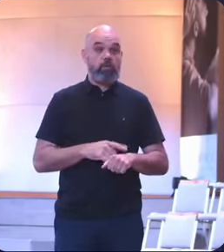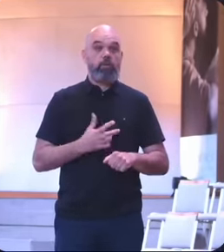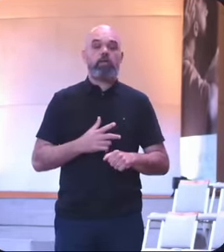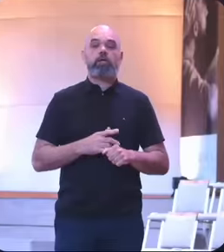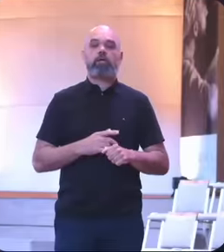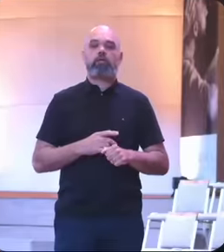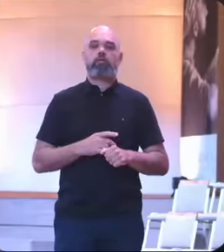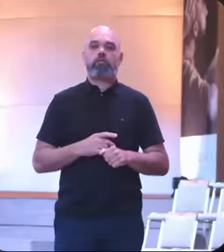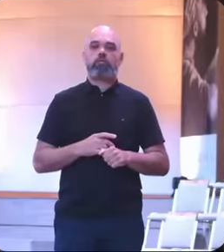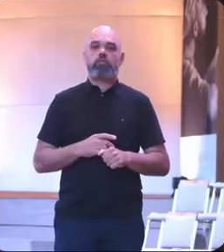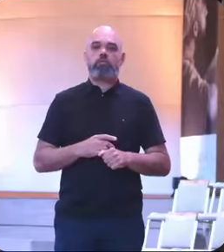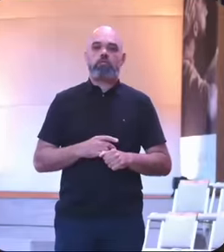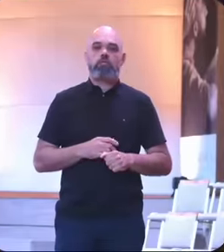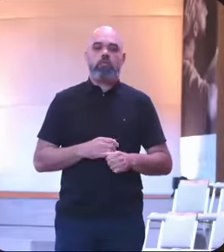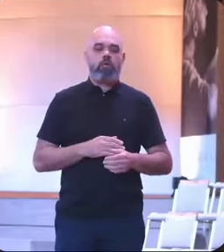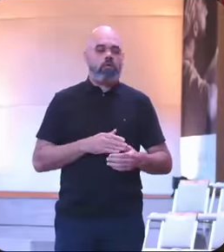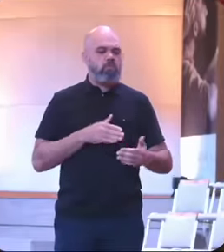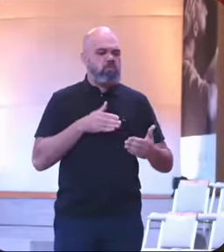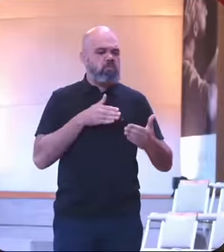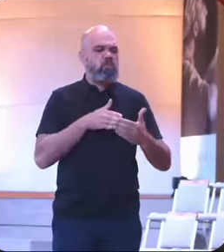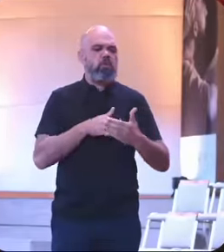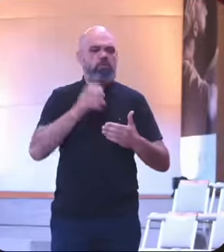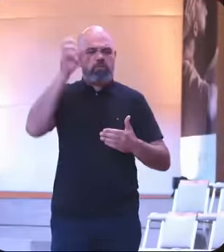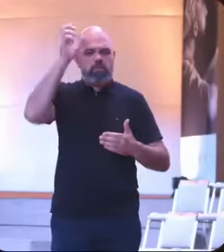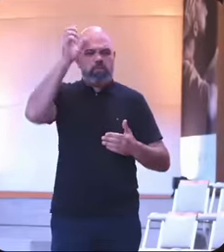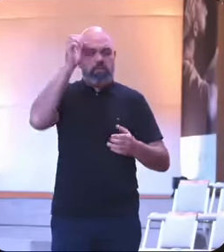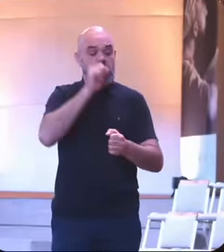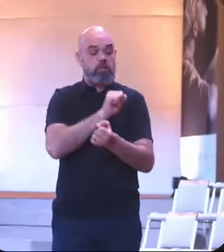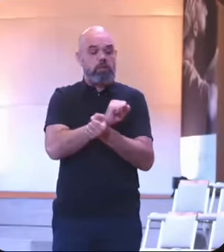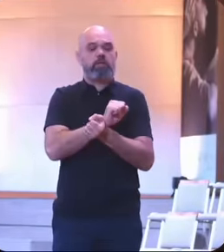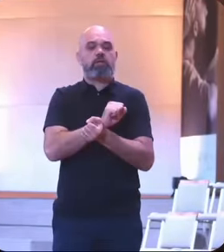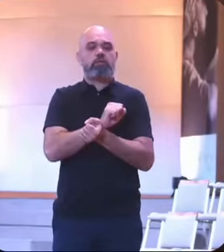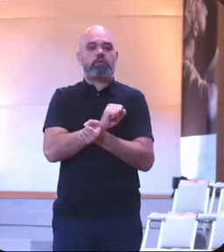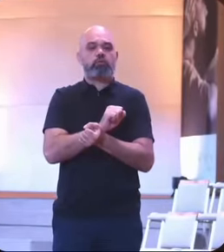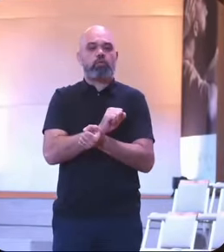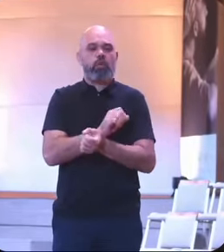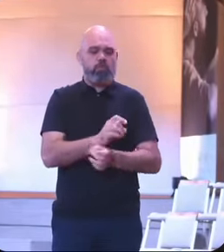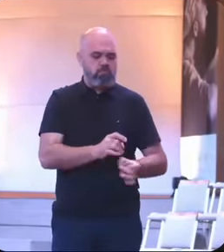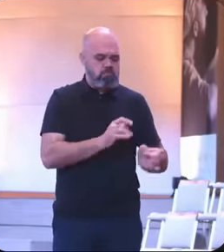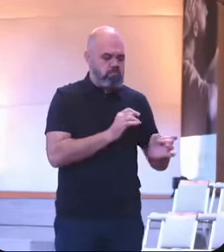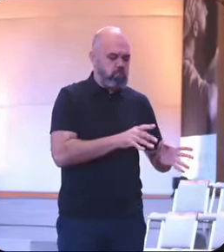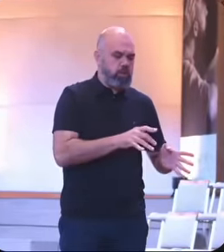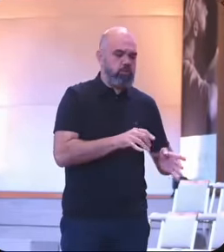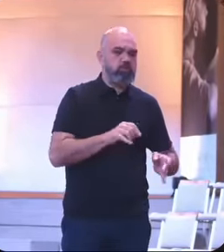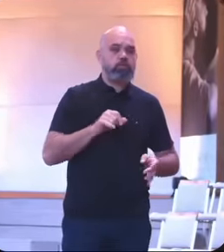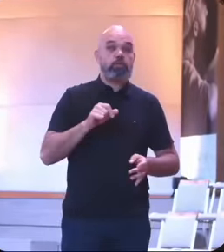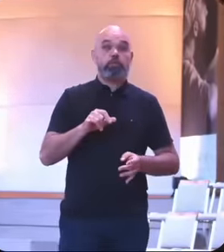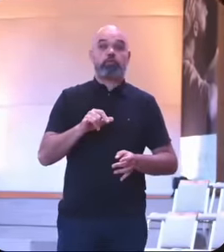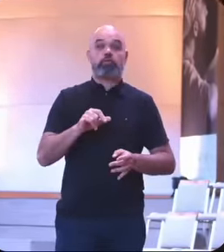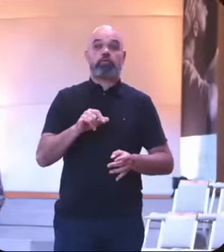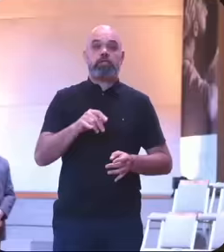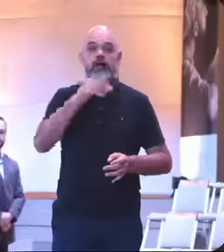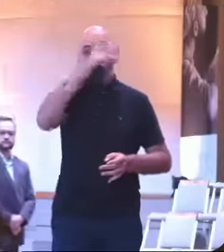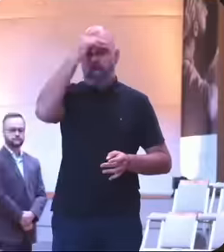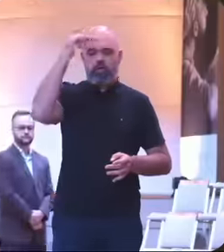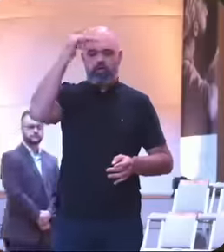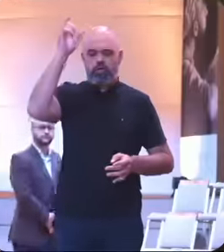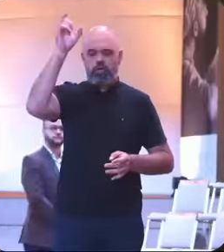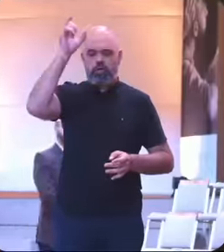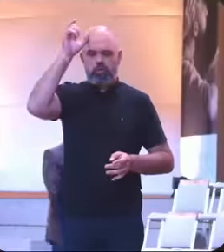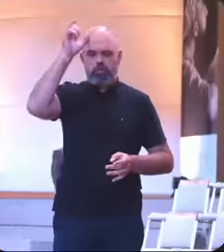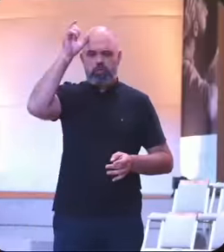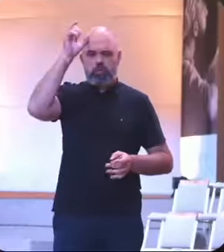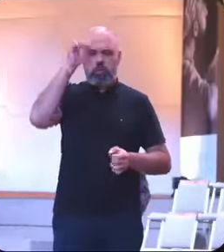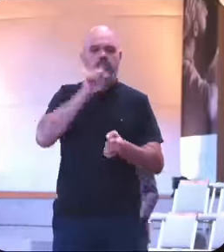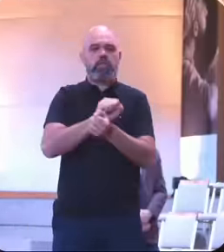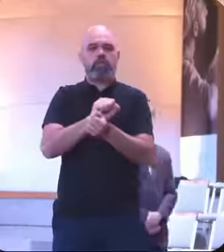proíbo Satanás de prender alguém aqui, em nome de Jesus. Se você é aquela pessoa que Satanás está prendendo, você está livre agora.